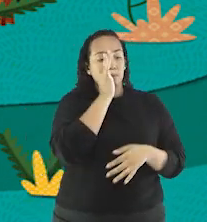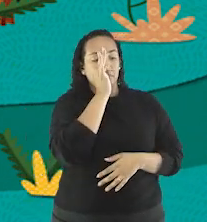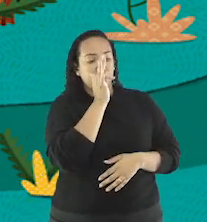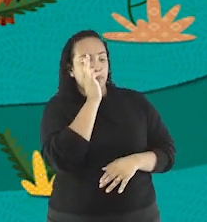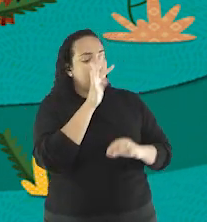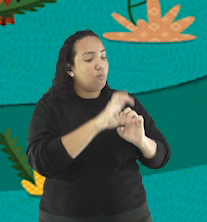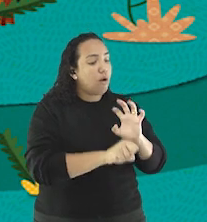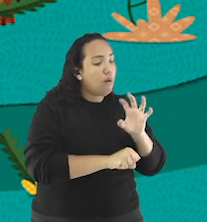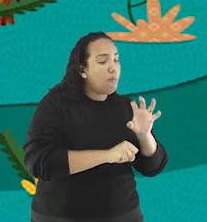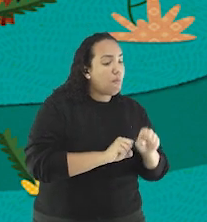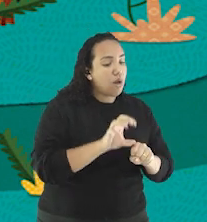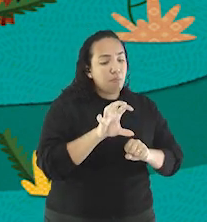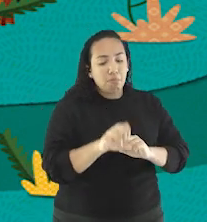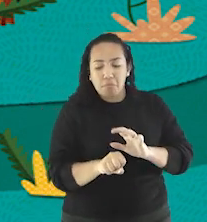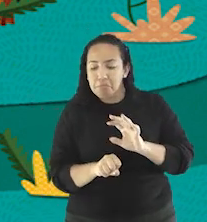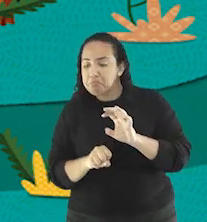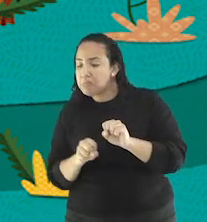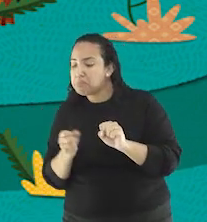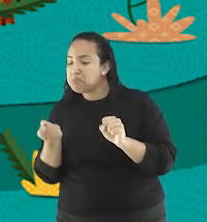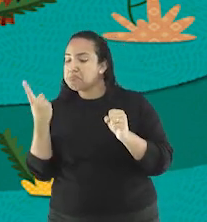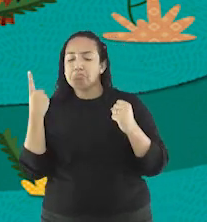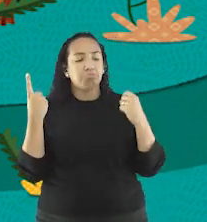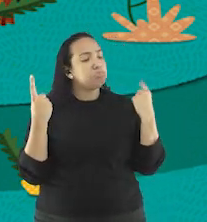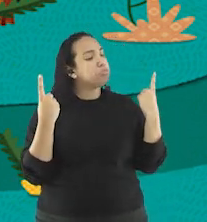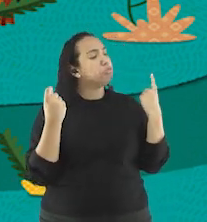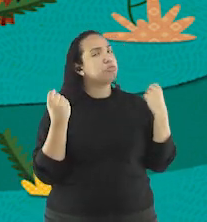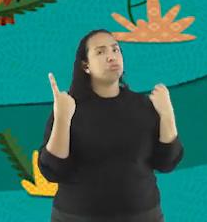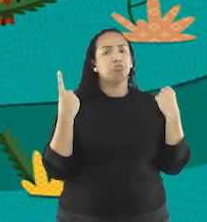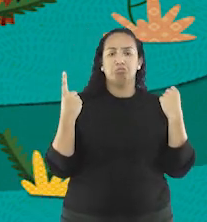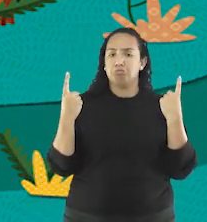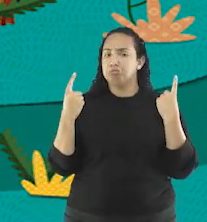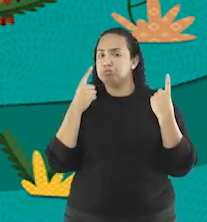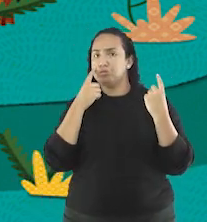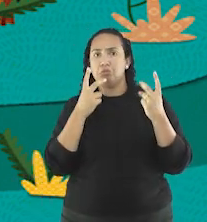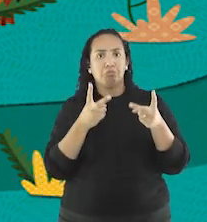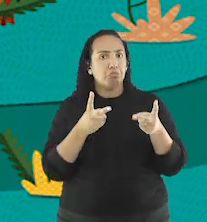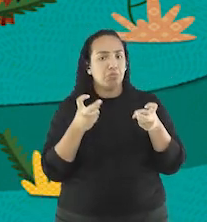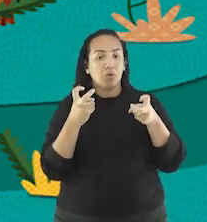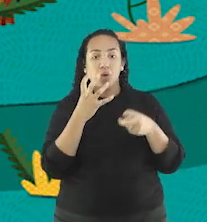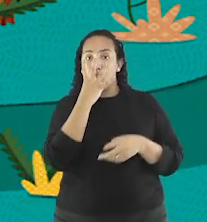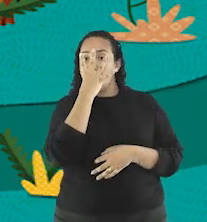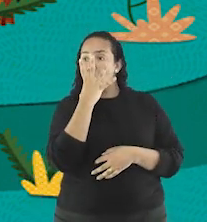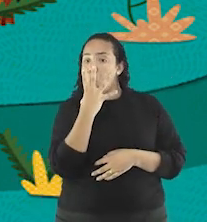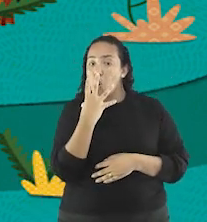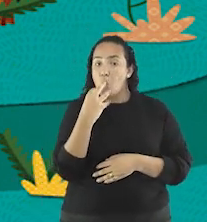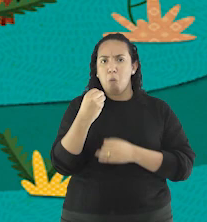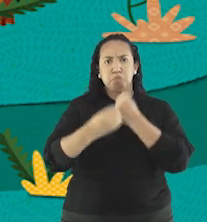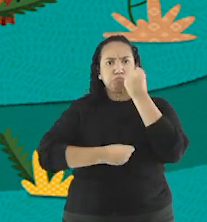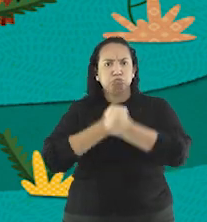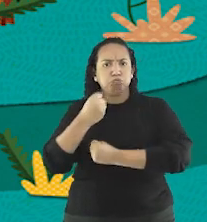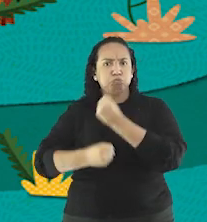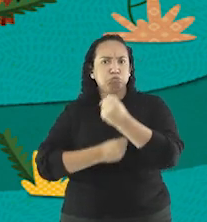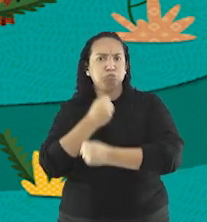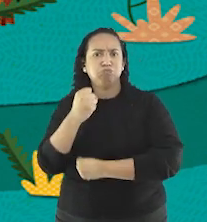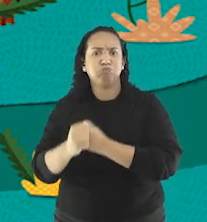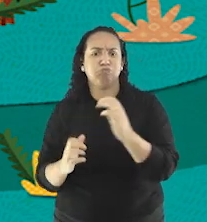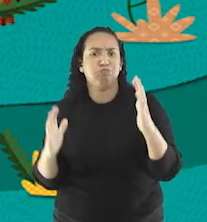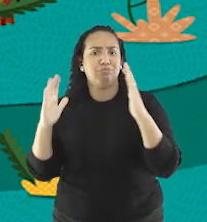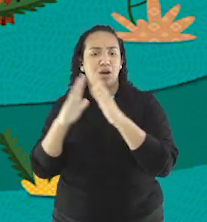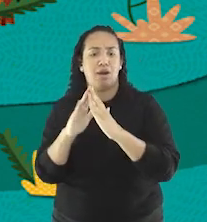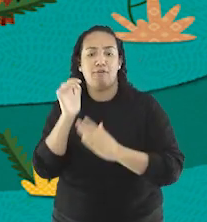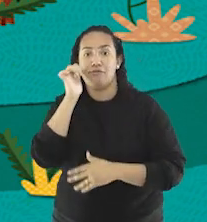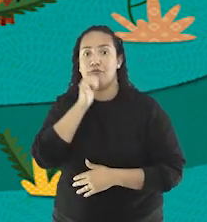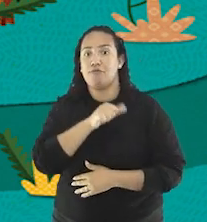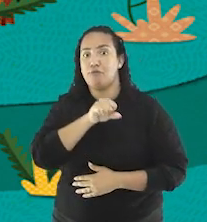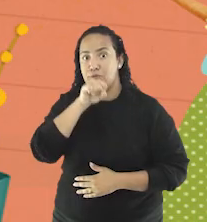flores. Distraída, nem percebeu que o lobo sagaz saiu correndo para a casa